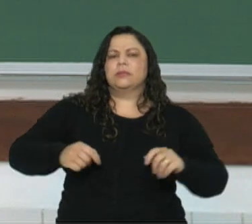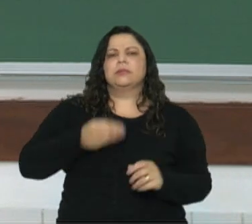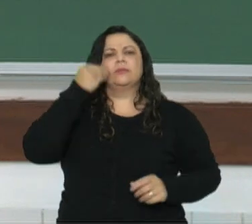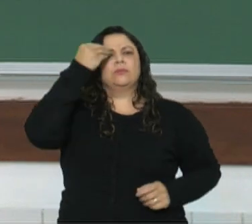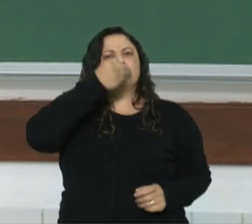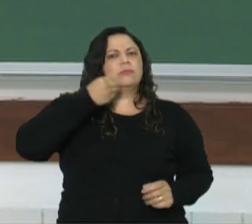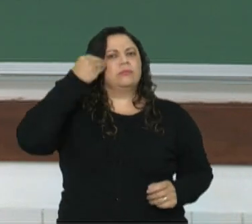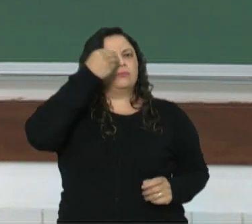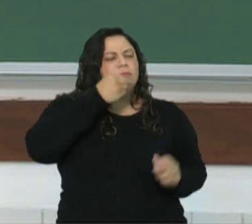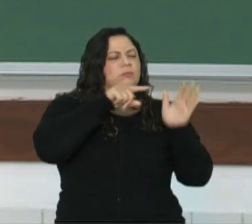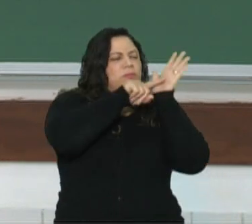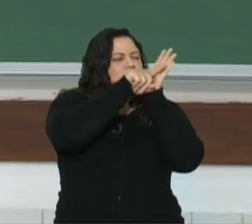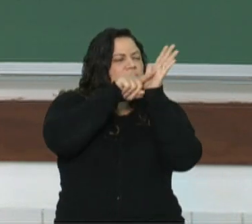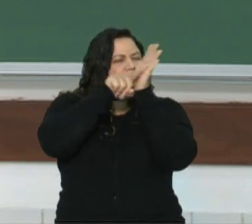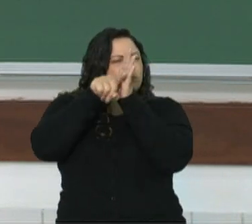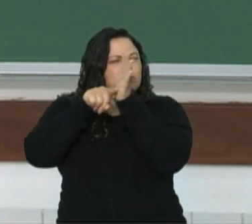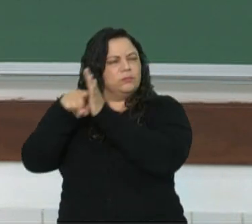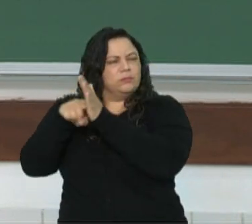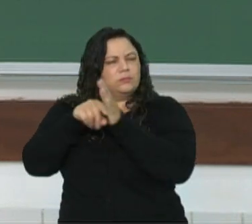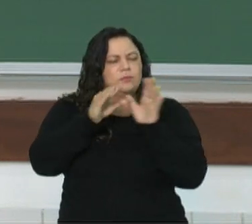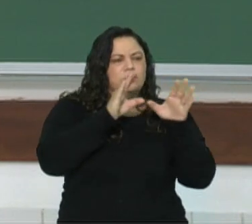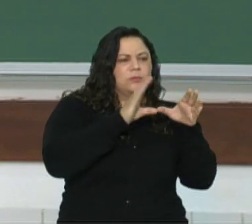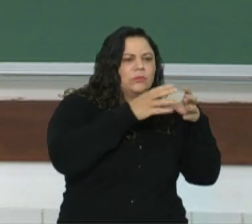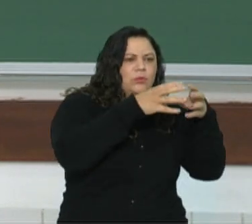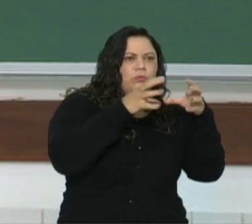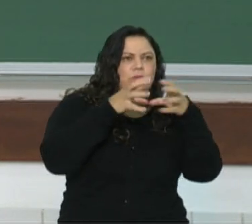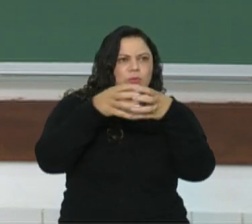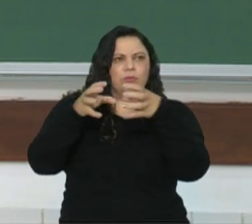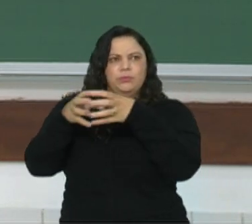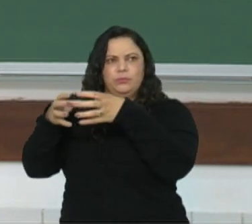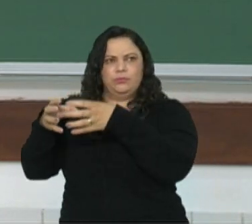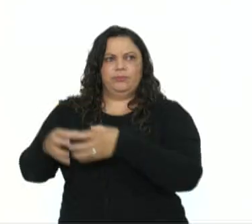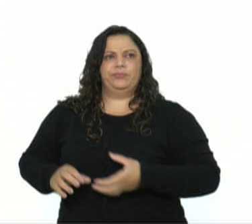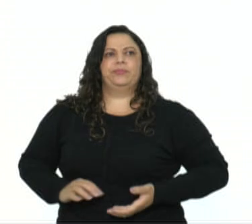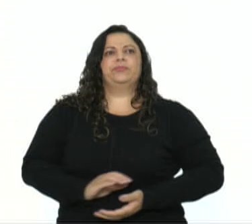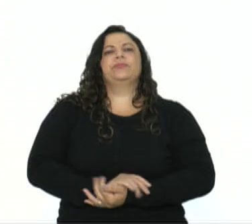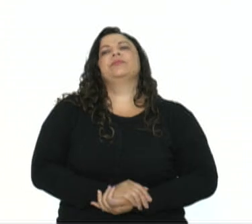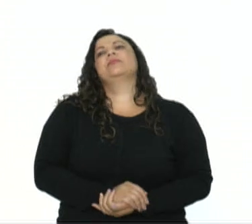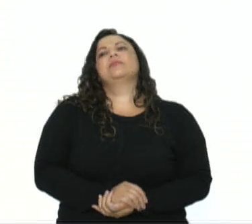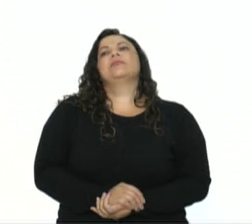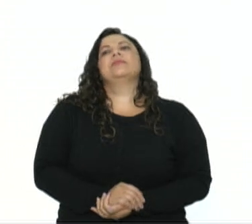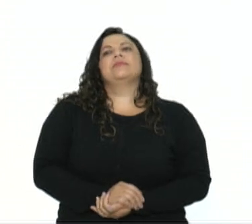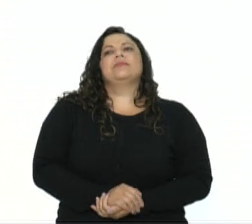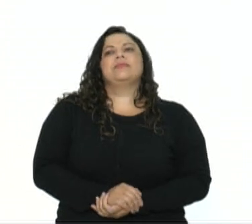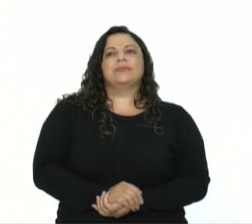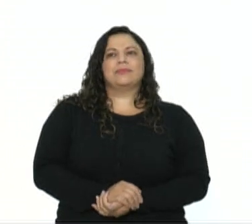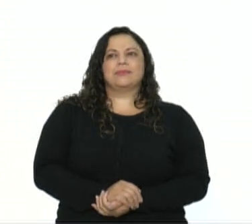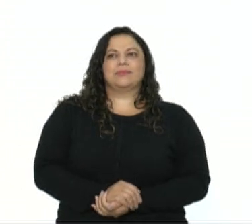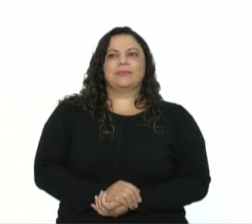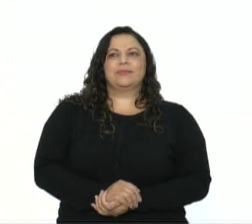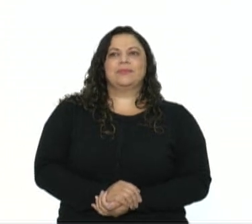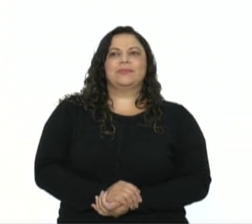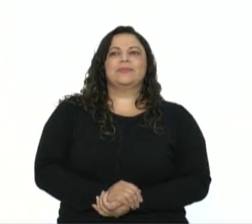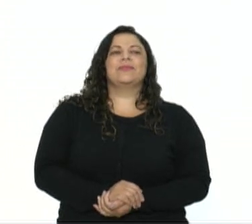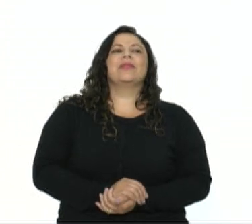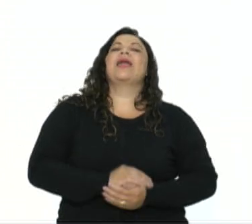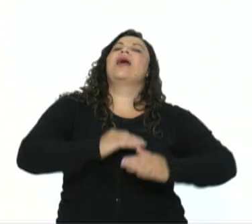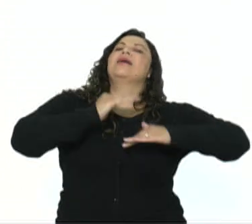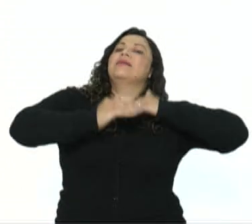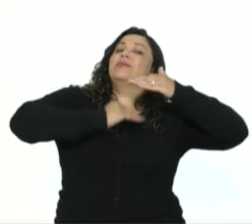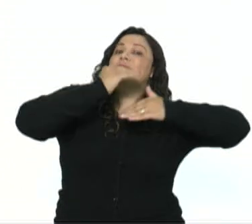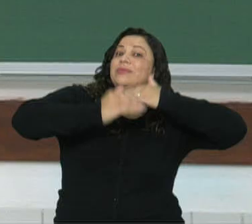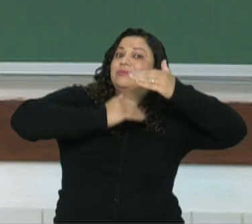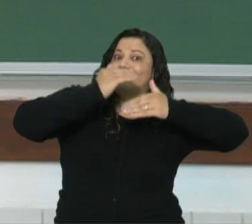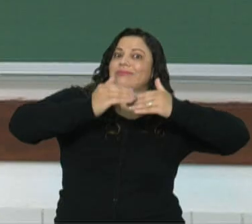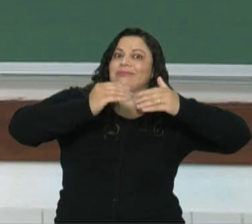examinar os particulares. E aí o progresso do menor ao maior. Como